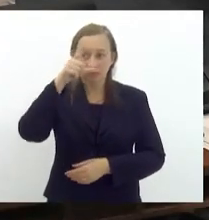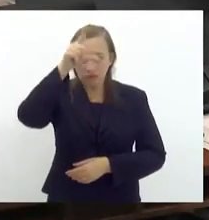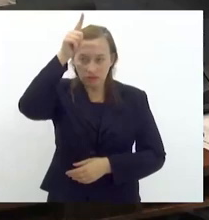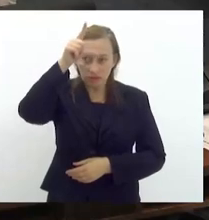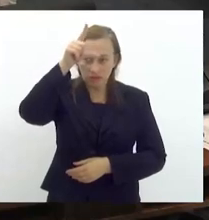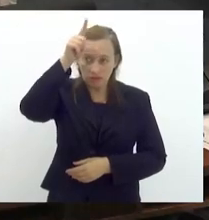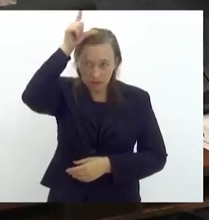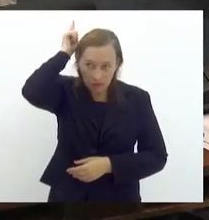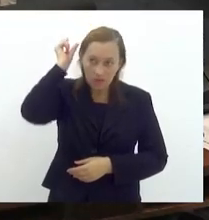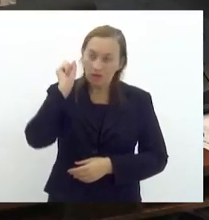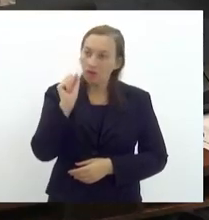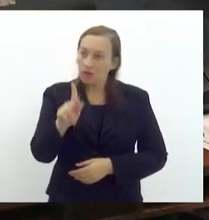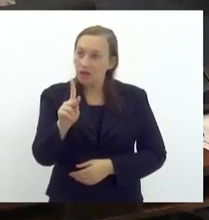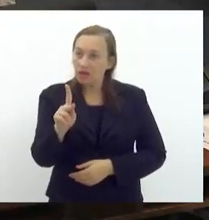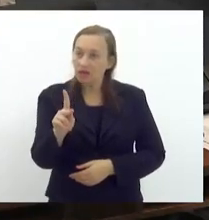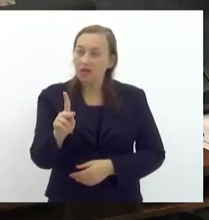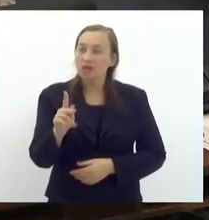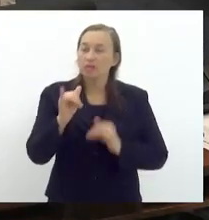ok